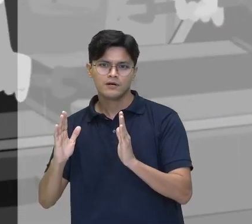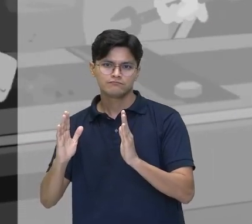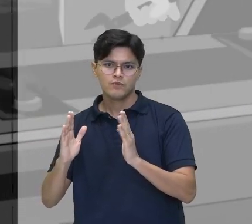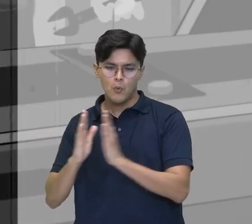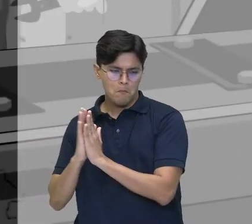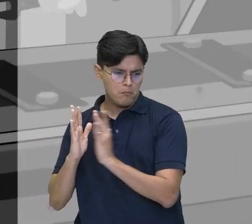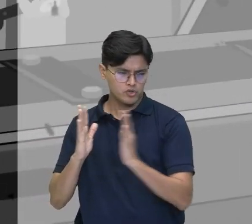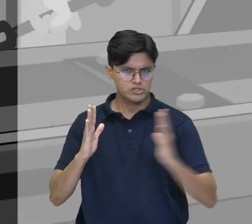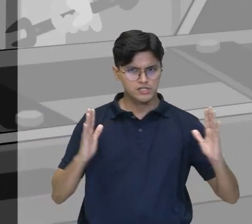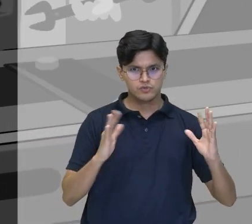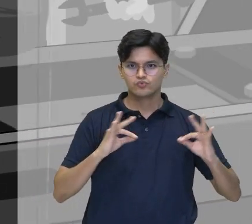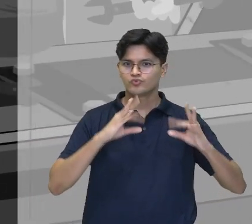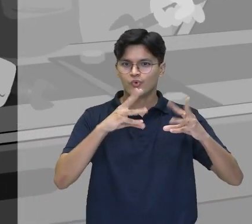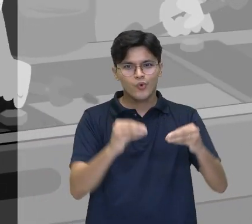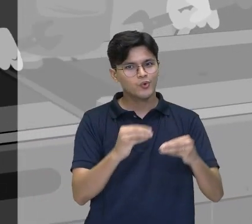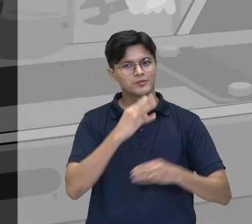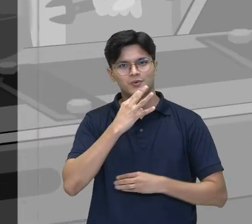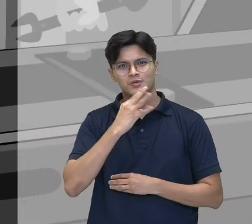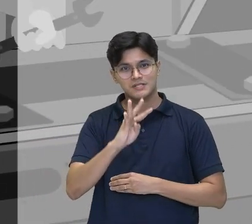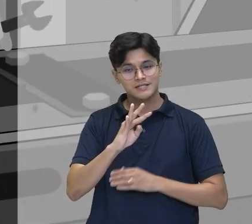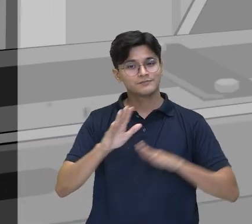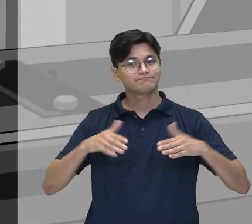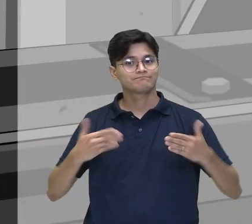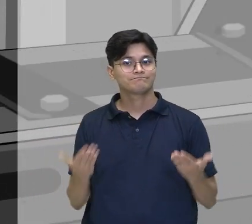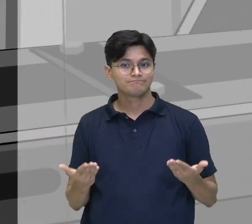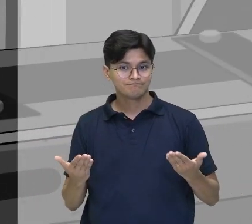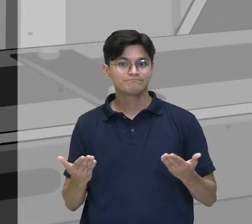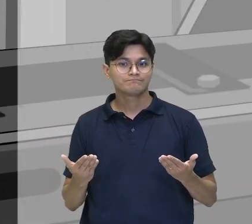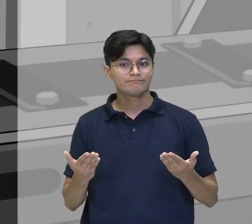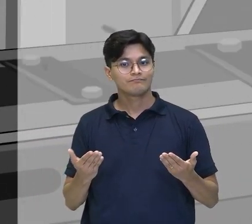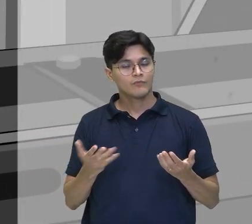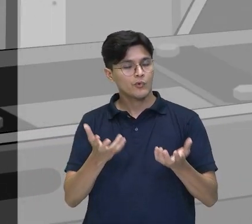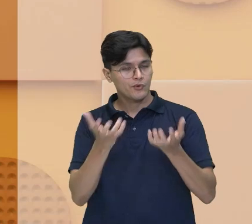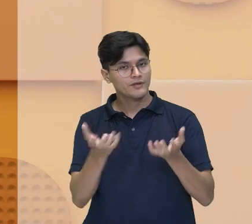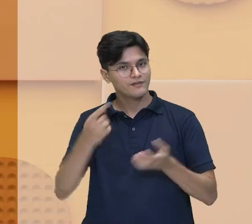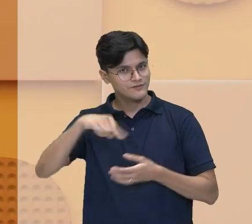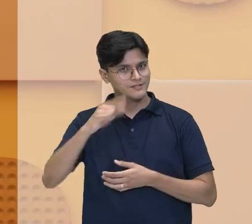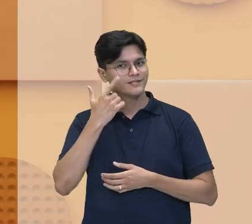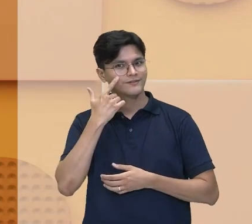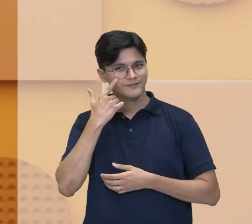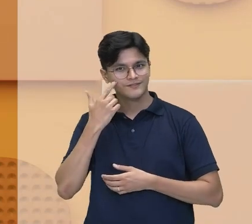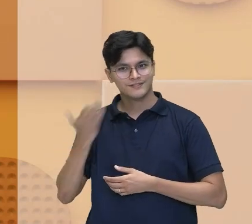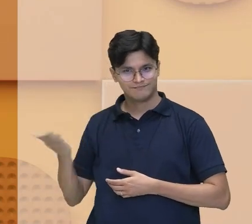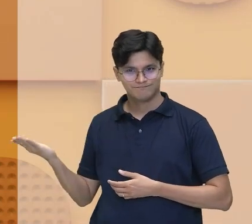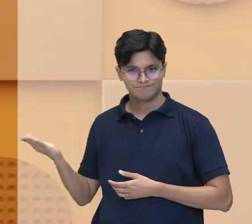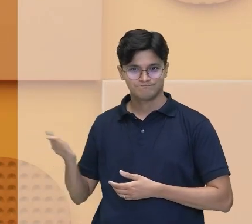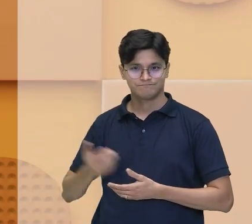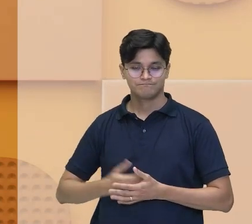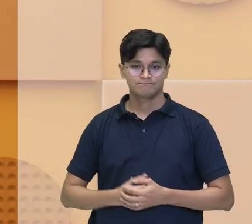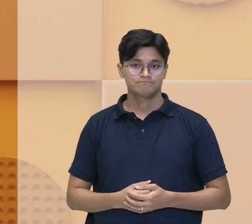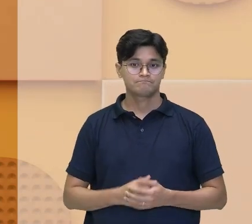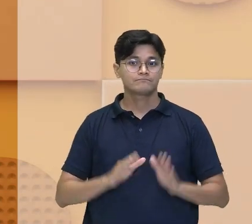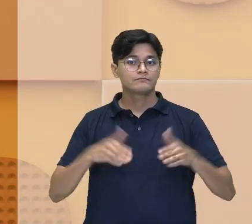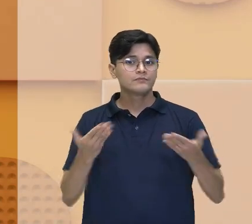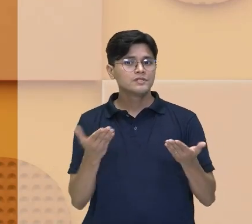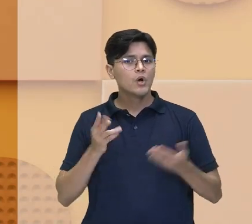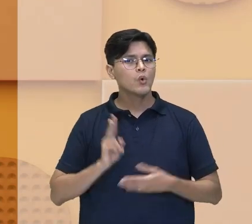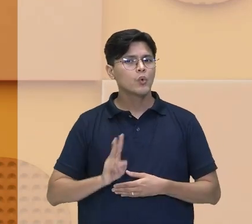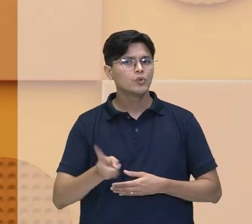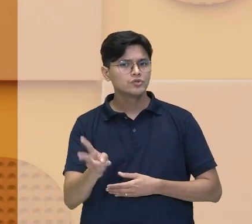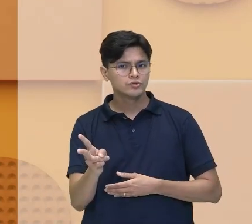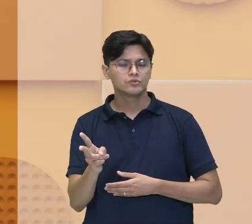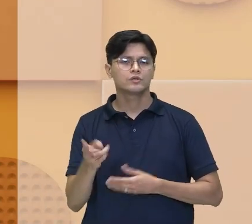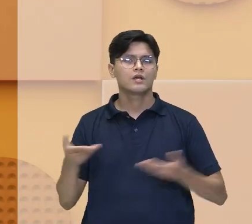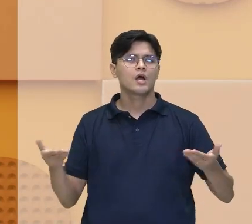se desenvolver, certo? Bem, era isso que eu gostaria que vocês observassem aí nesse vídeo. E a gente vai dar continuidade e nós